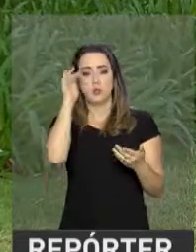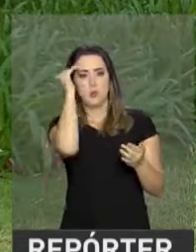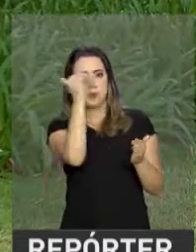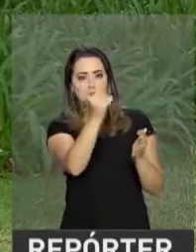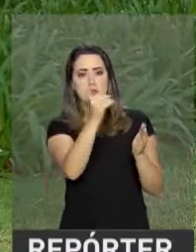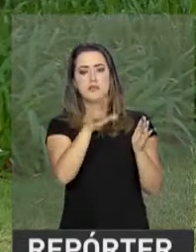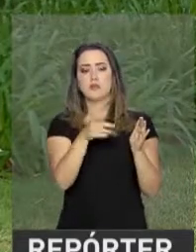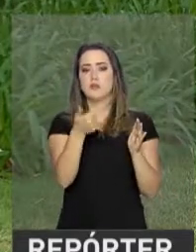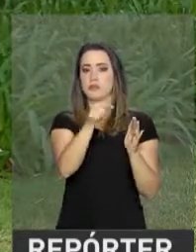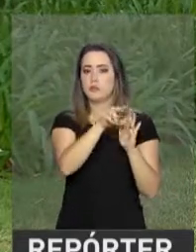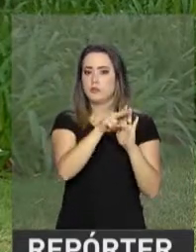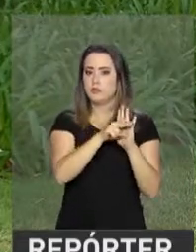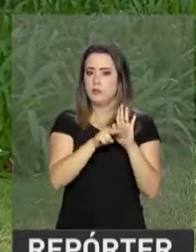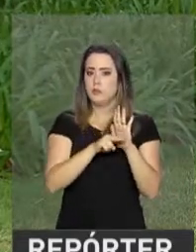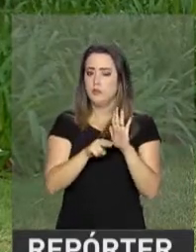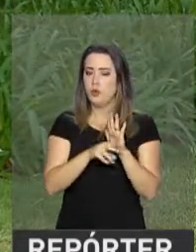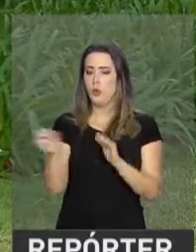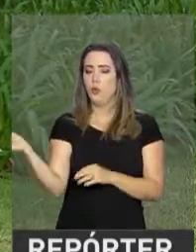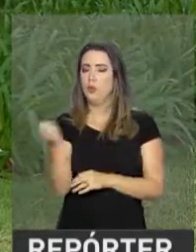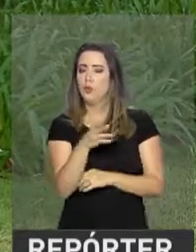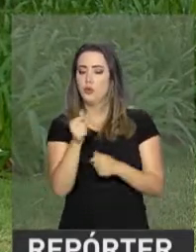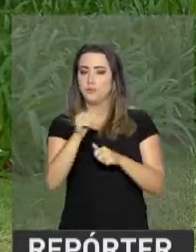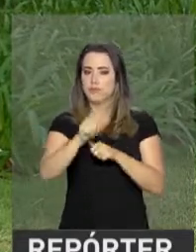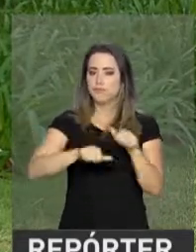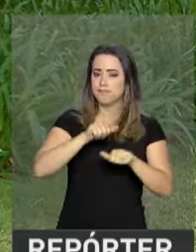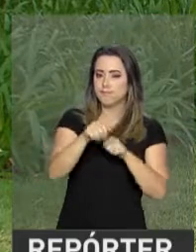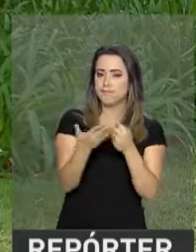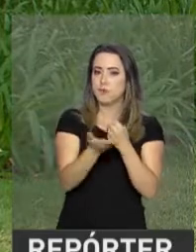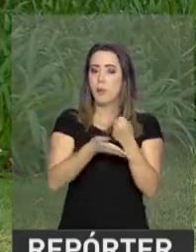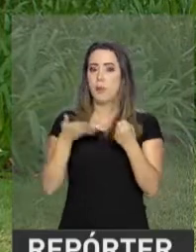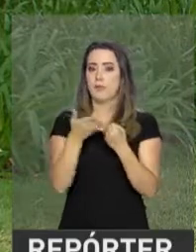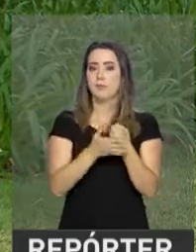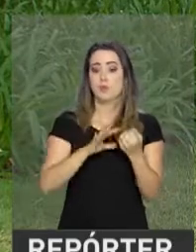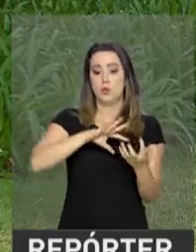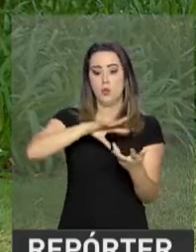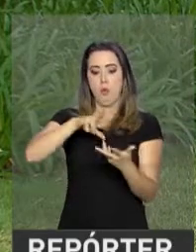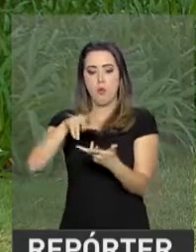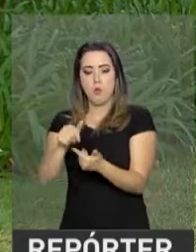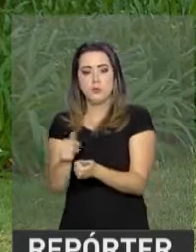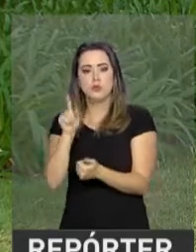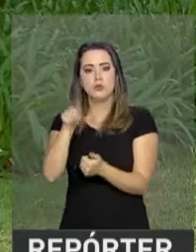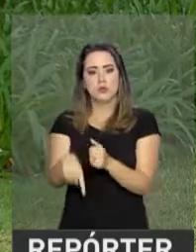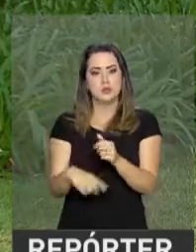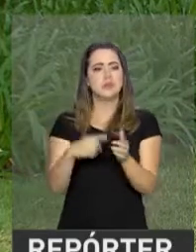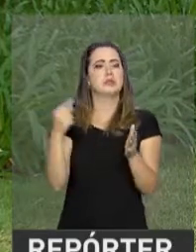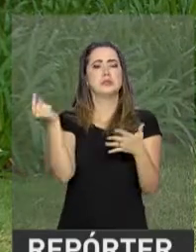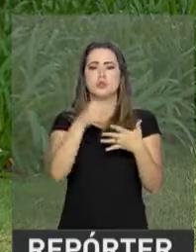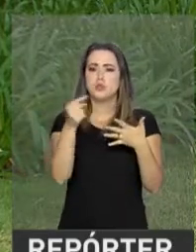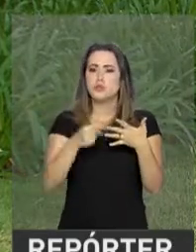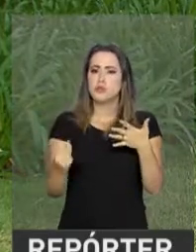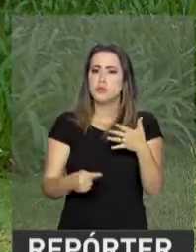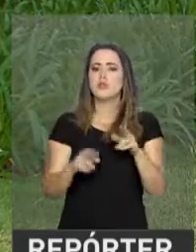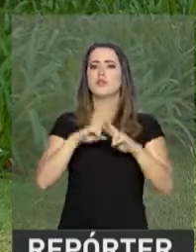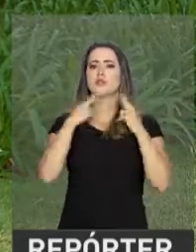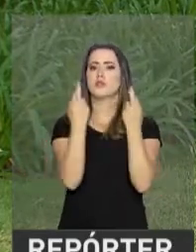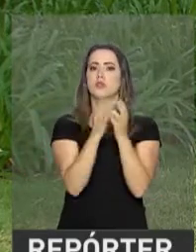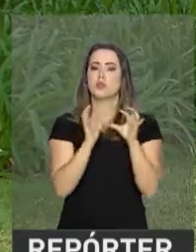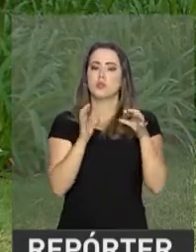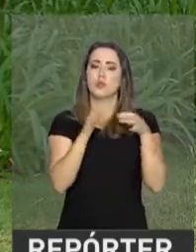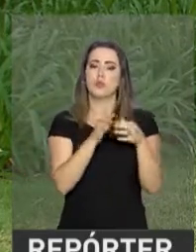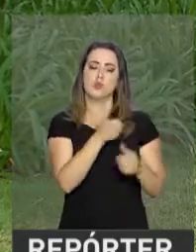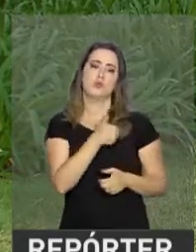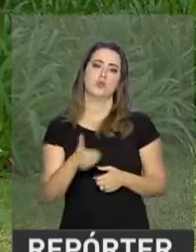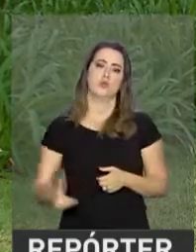de aeronaves o novo modelo foi baseado em práticas internacionais e é fruto de inúmeras reuniões com órgãos públicos